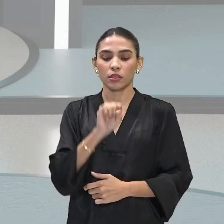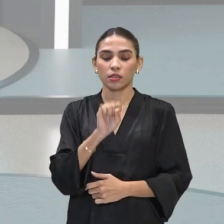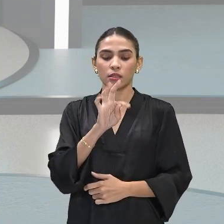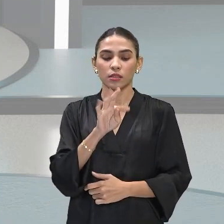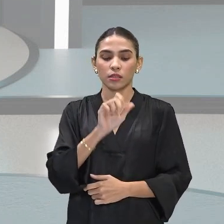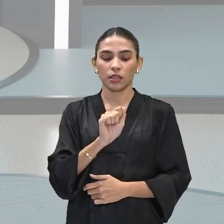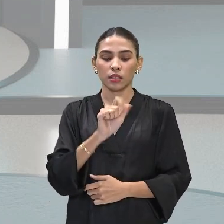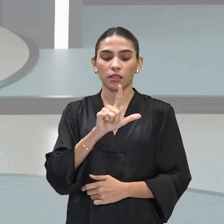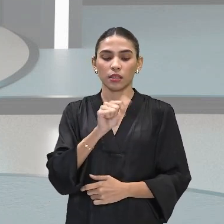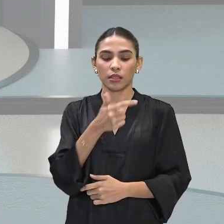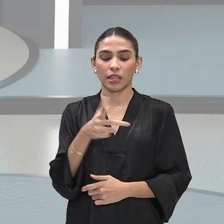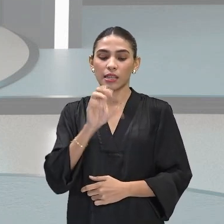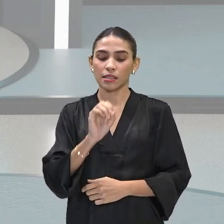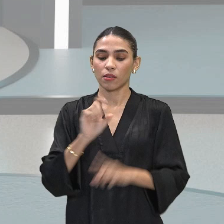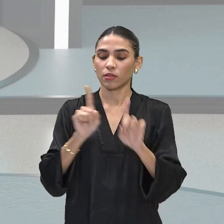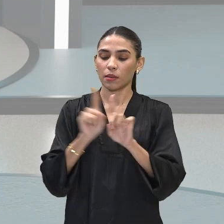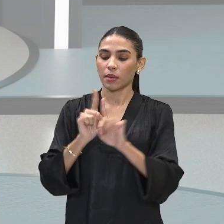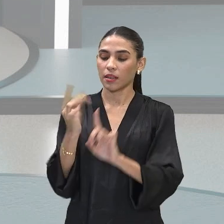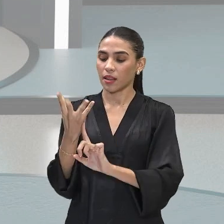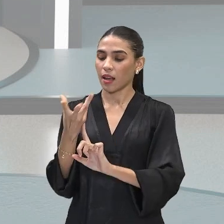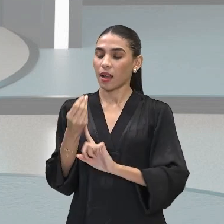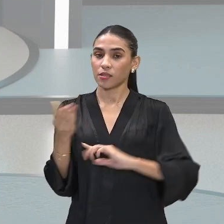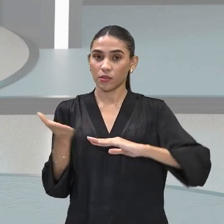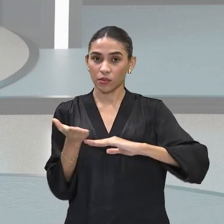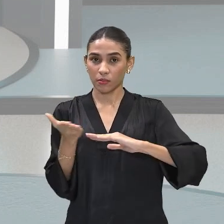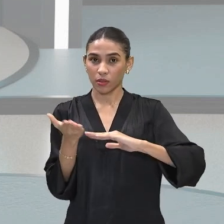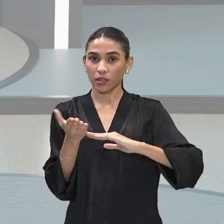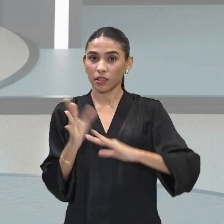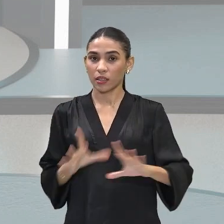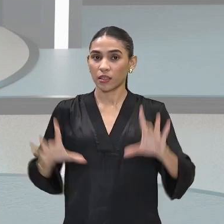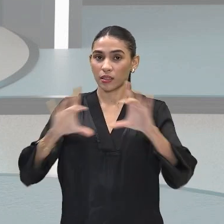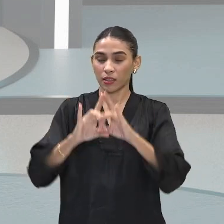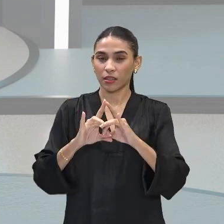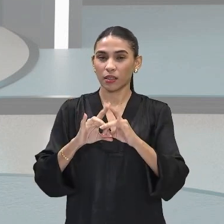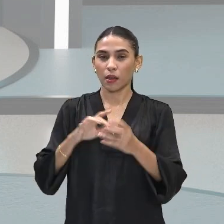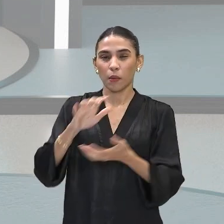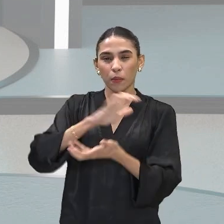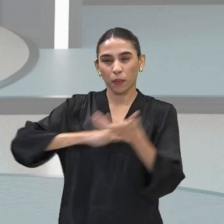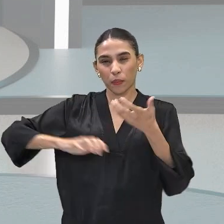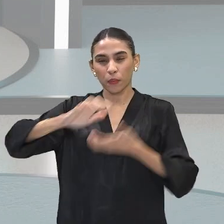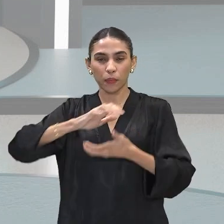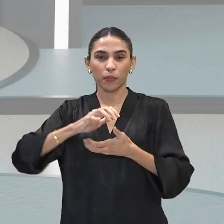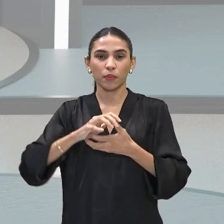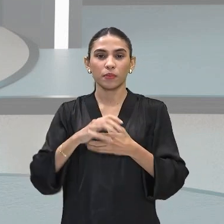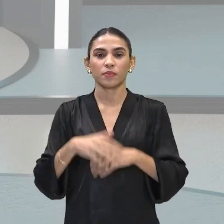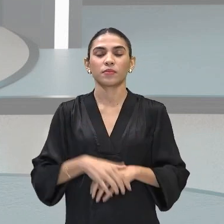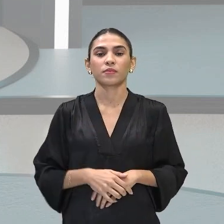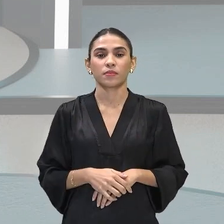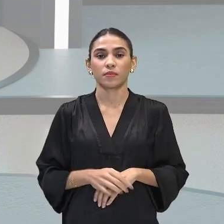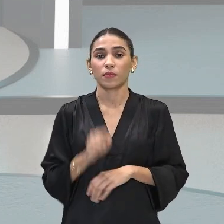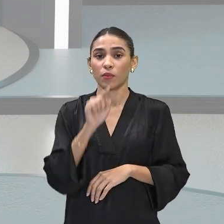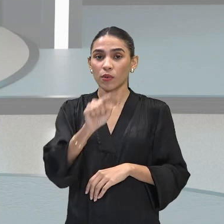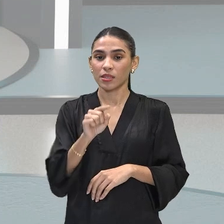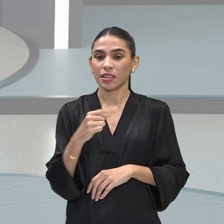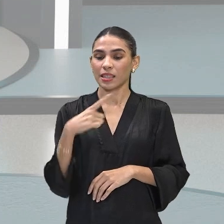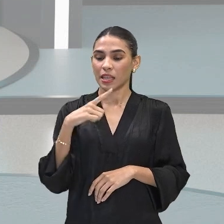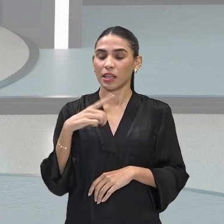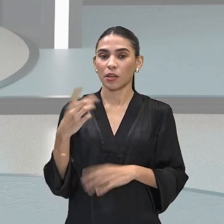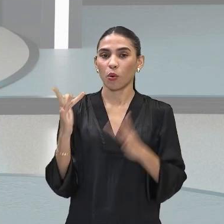arte contemporânea, estamos falando desse turbilhão, daquilo que está ao nosso